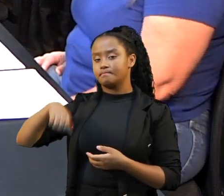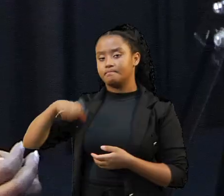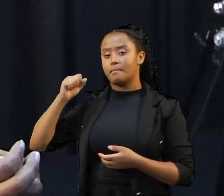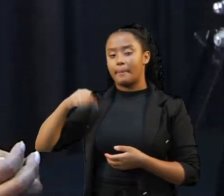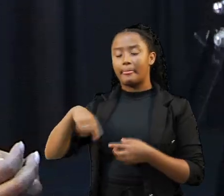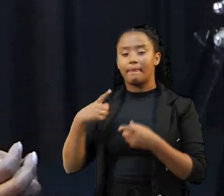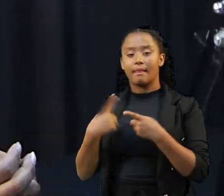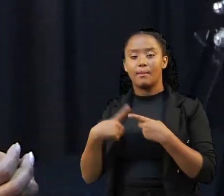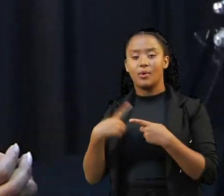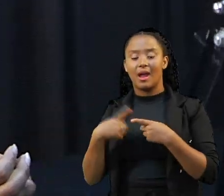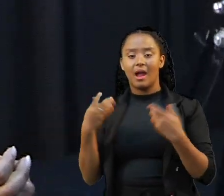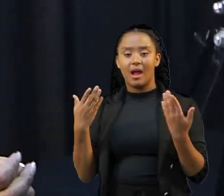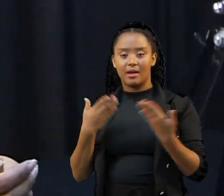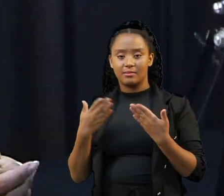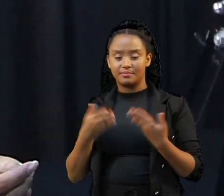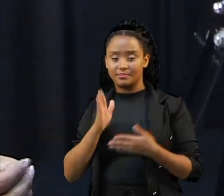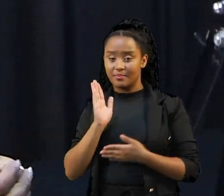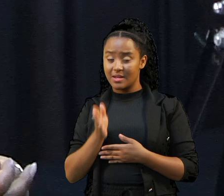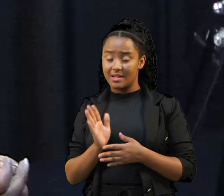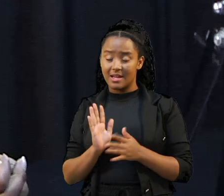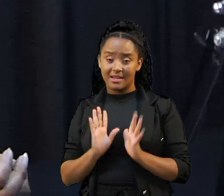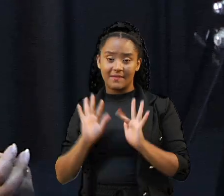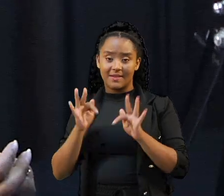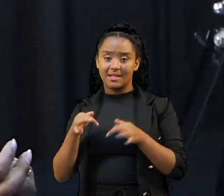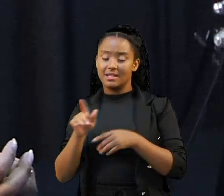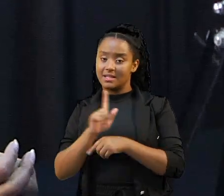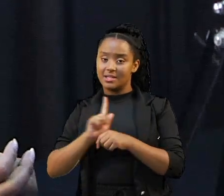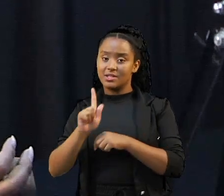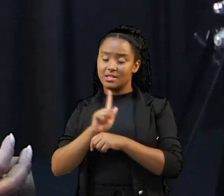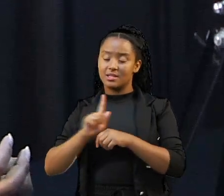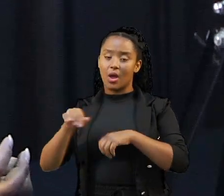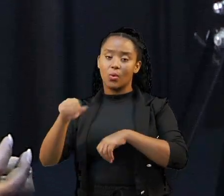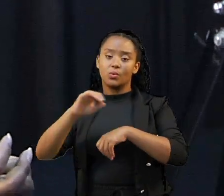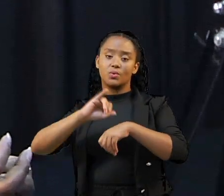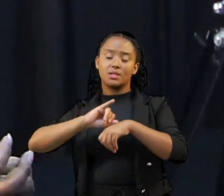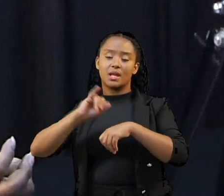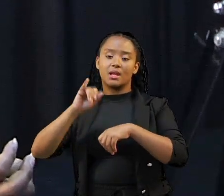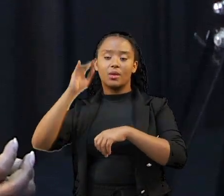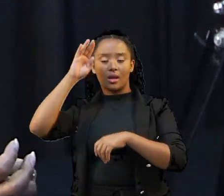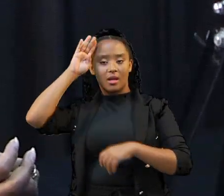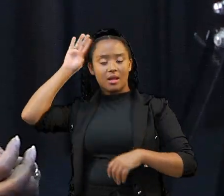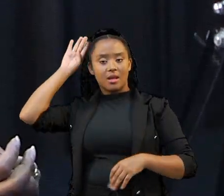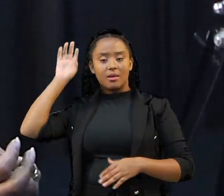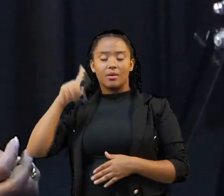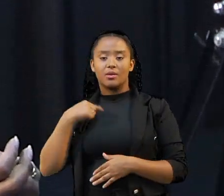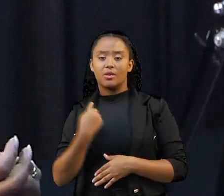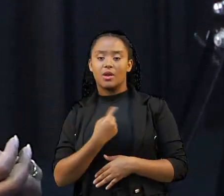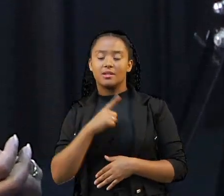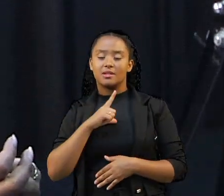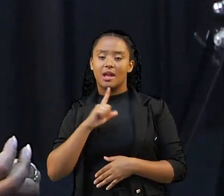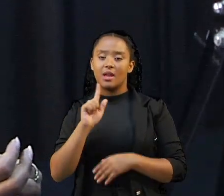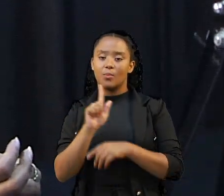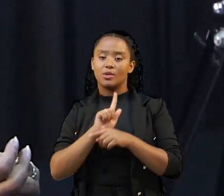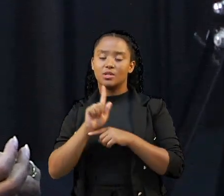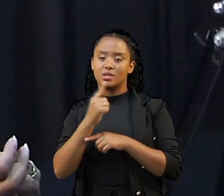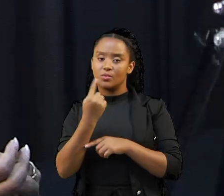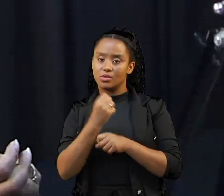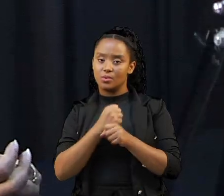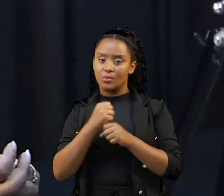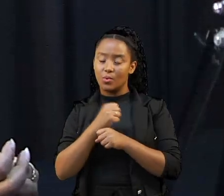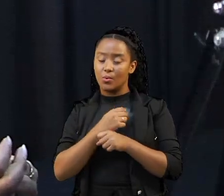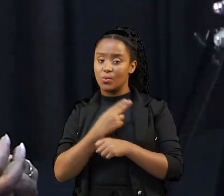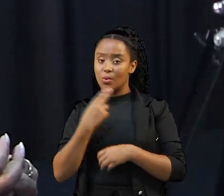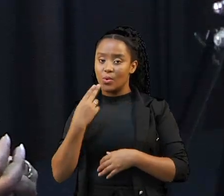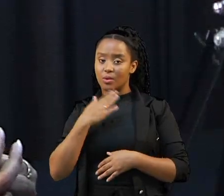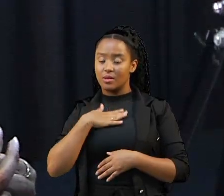Sim. Agora está acabando a gestão do Centro Acadêmico. A gente tem uma gestão de 1 ano.